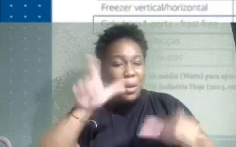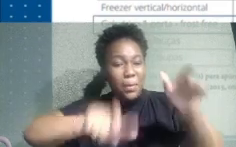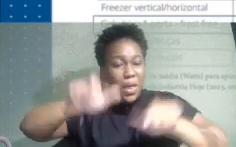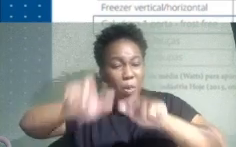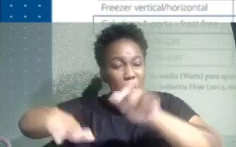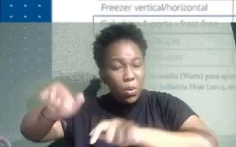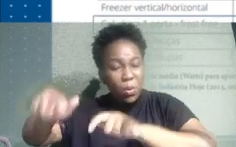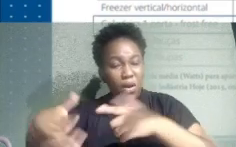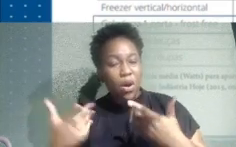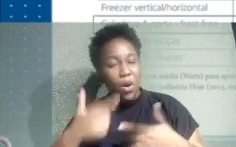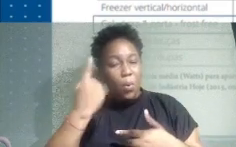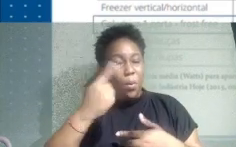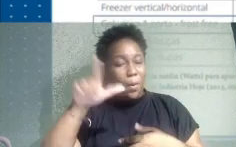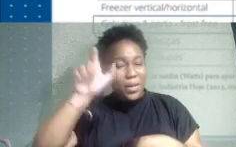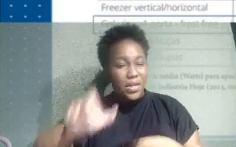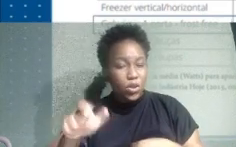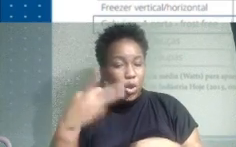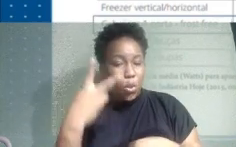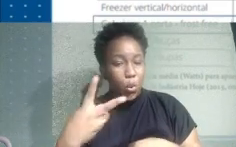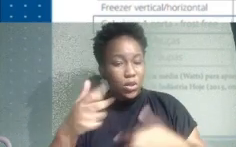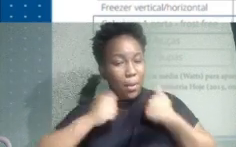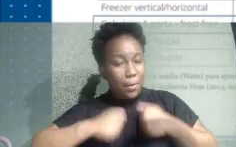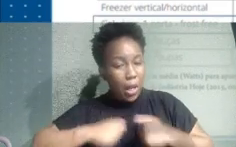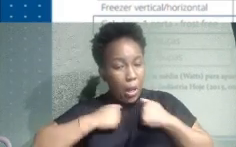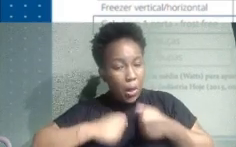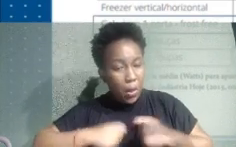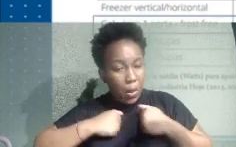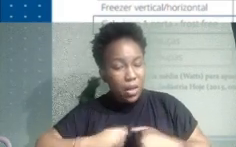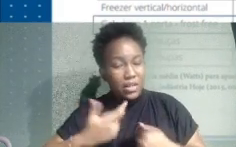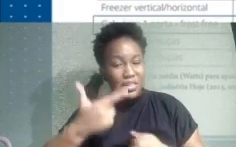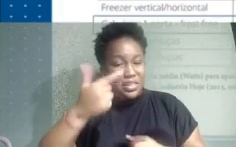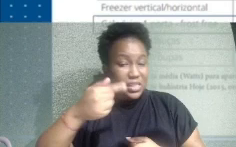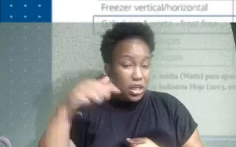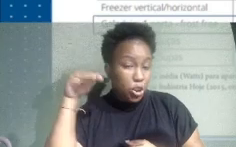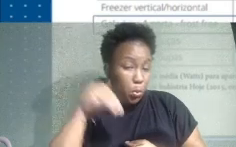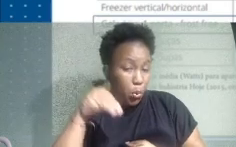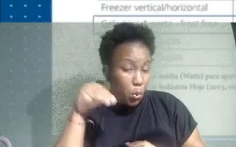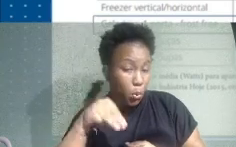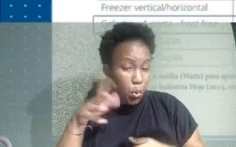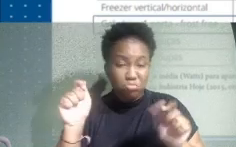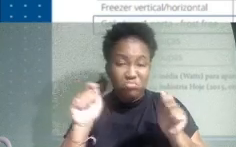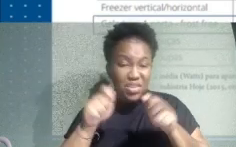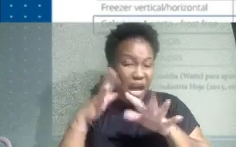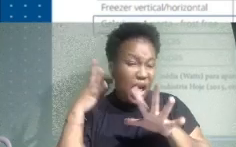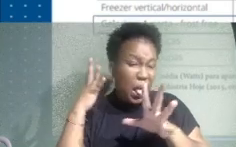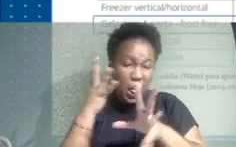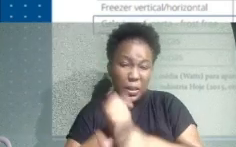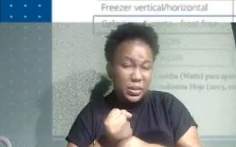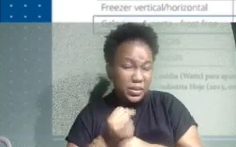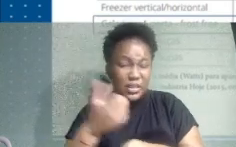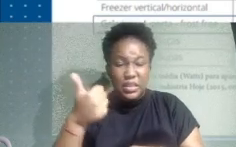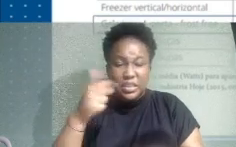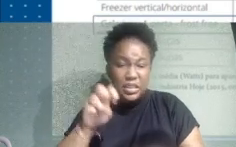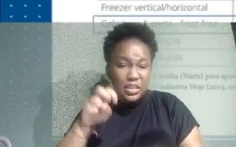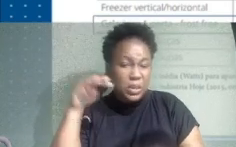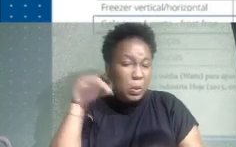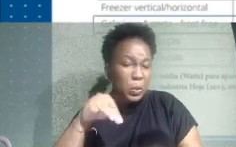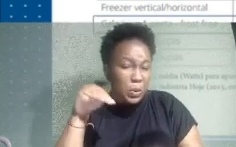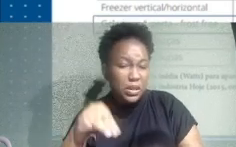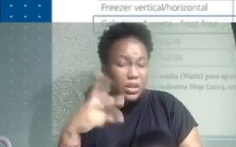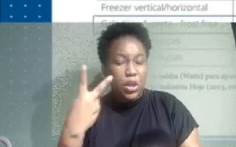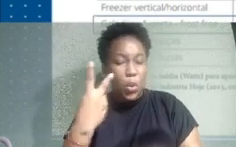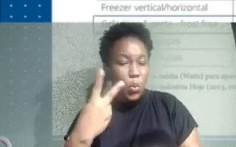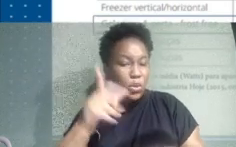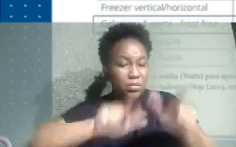repente tem uma pessoa que toma 2 banhos por dia, 2 banhos de 7 minutos, daria 15 no total. Então se a gente tiver 2 pessoas, 30 e por aí vai,